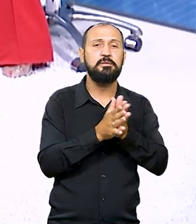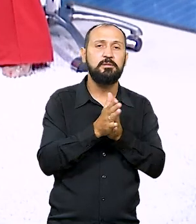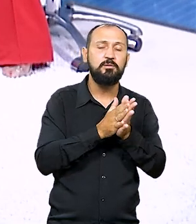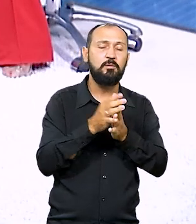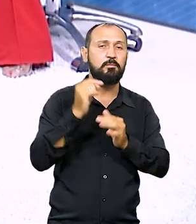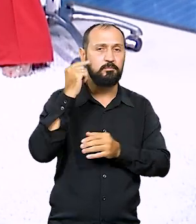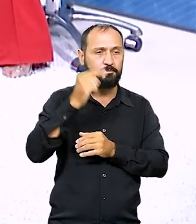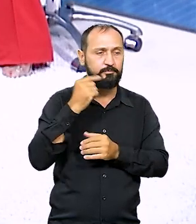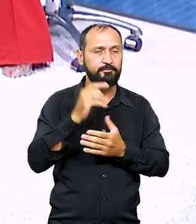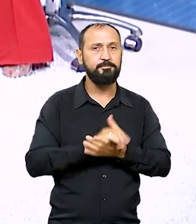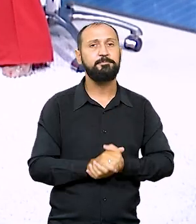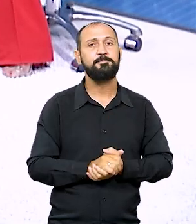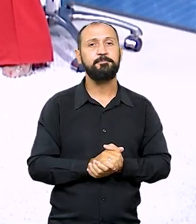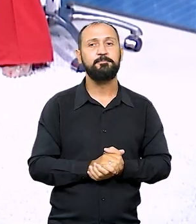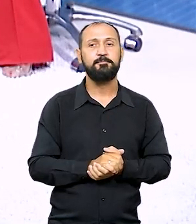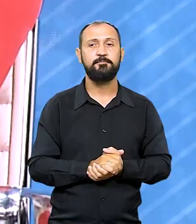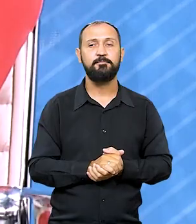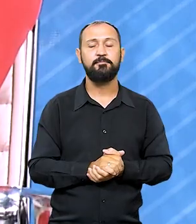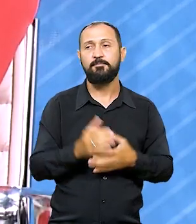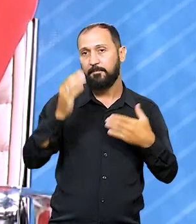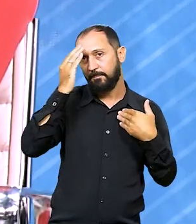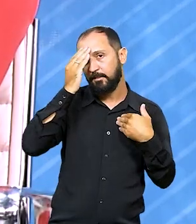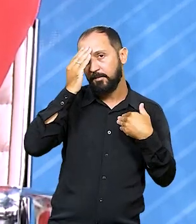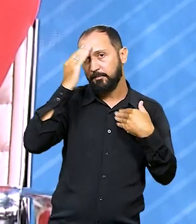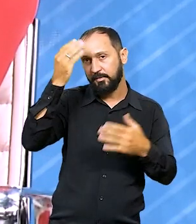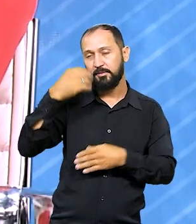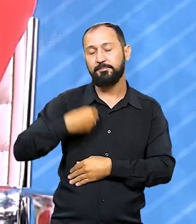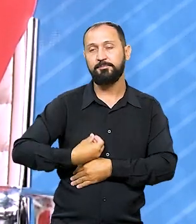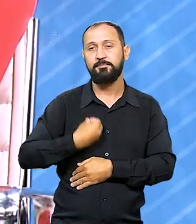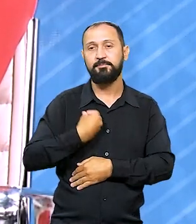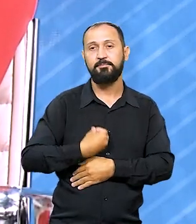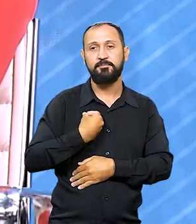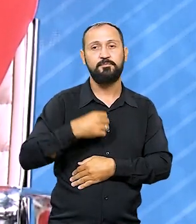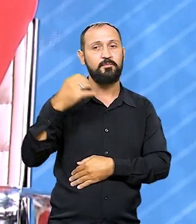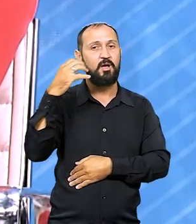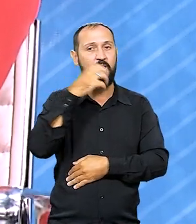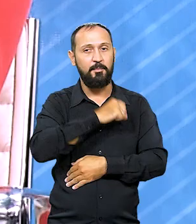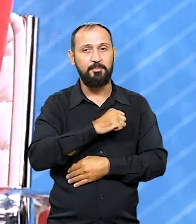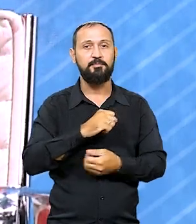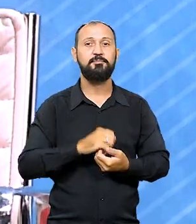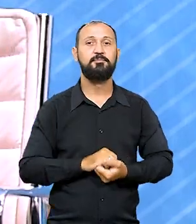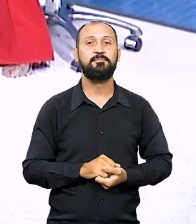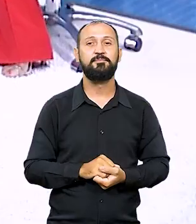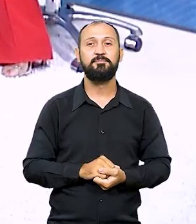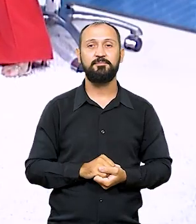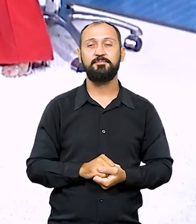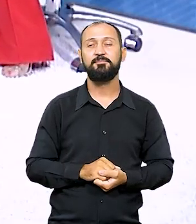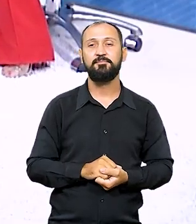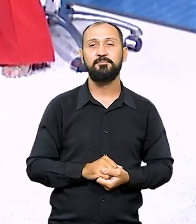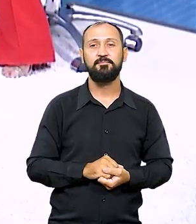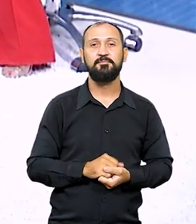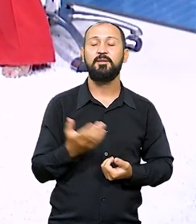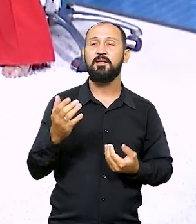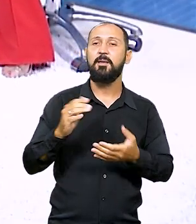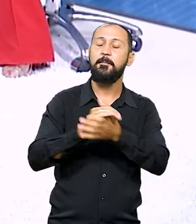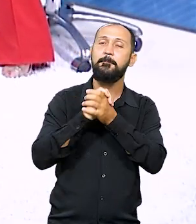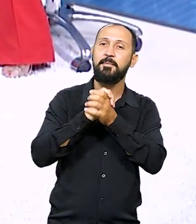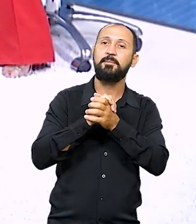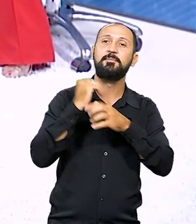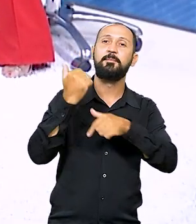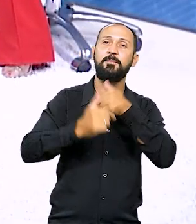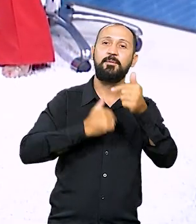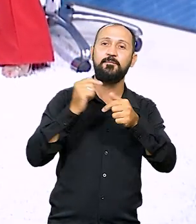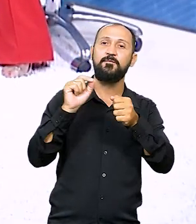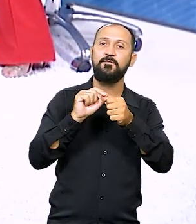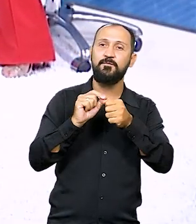que mais anseia a advocacia criminal. Doutor, muito obrigada pela sua participação. Passou rápido, né? Isso. E